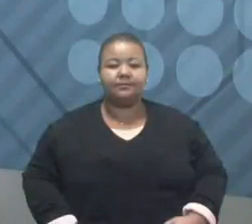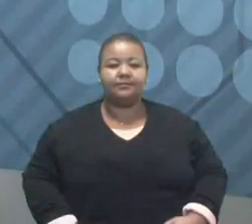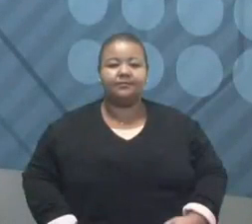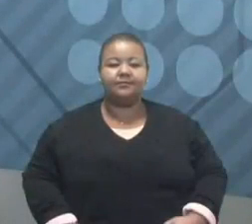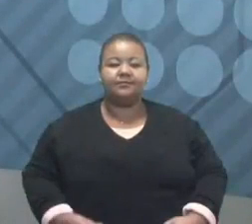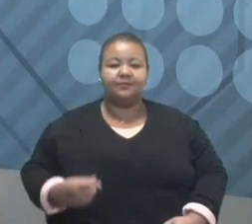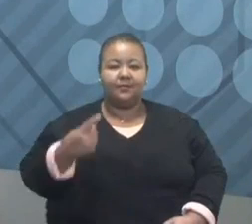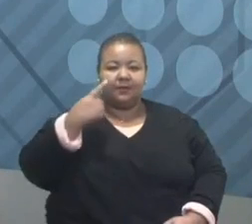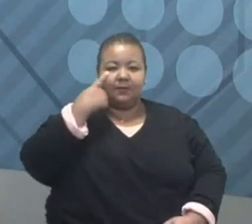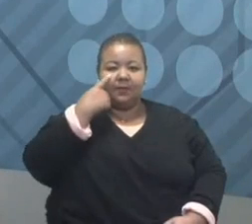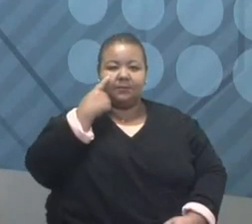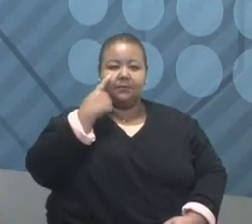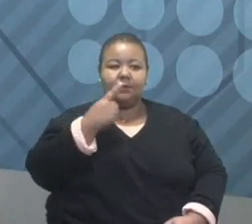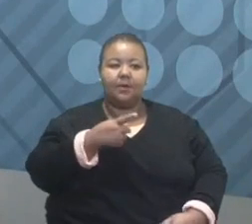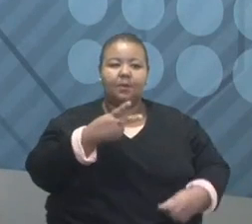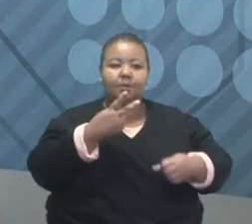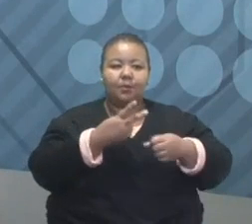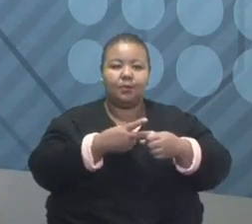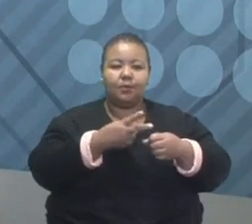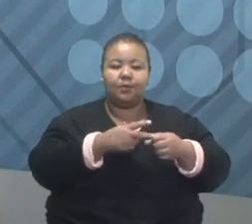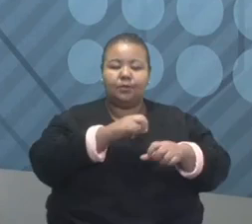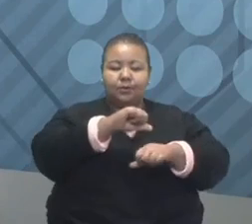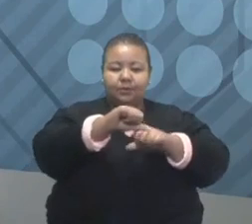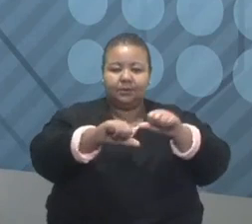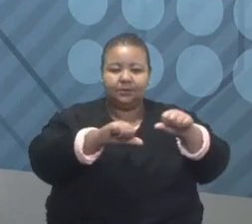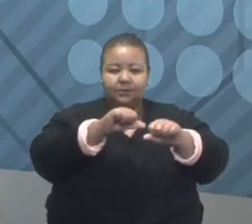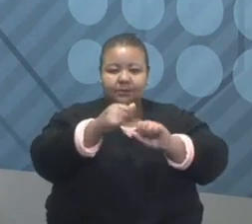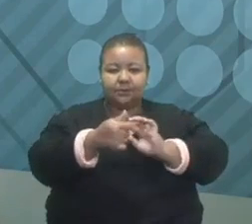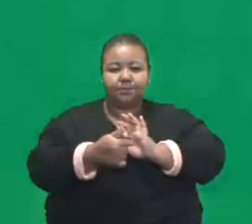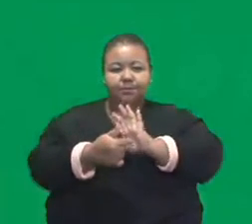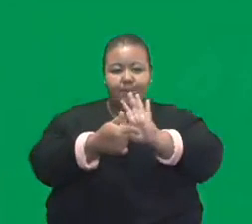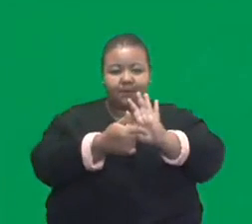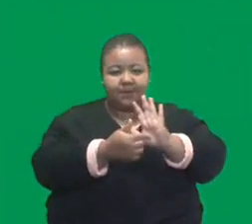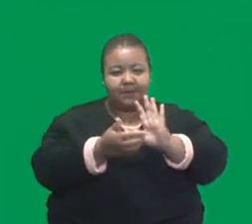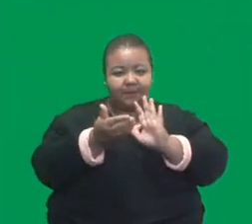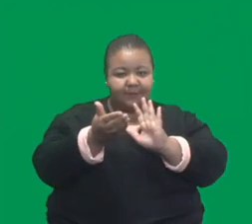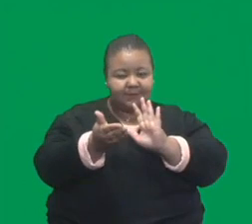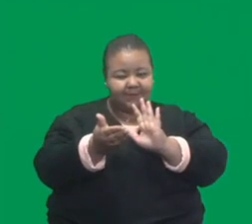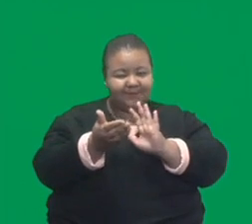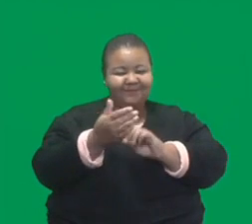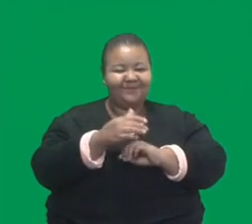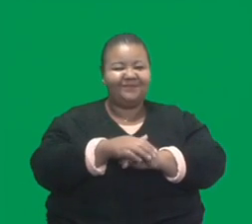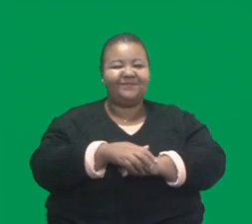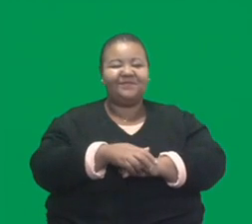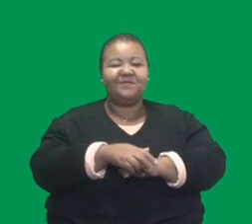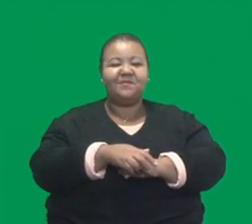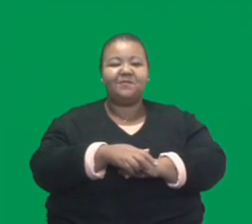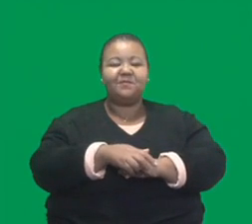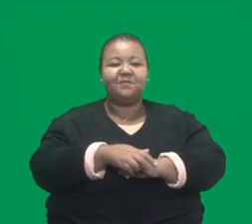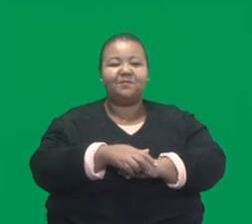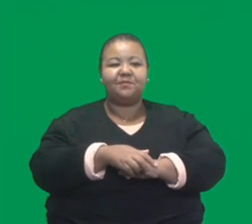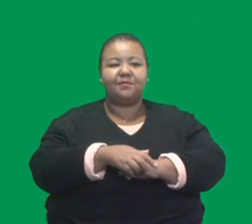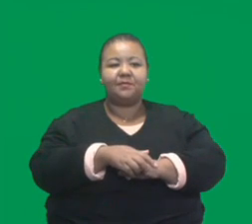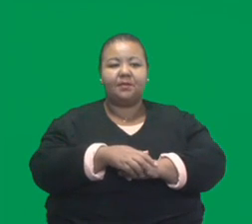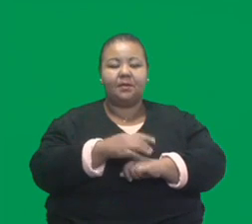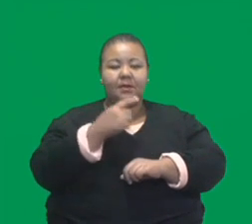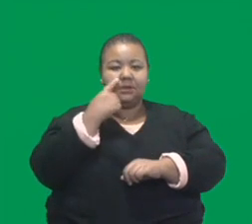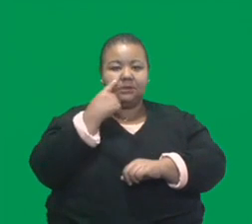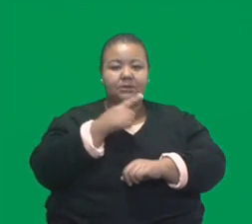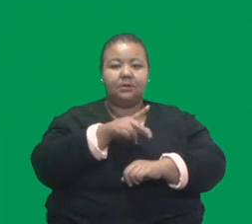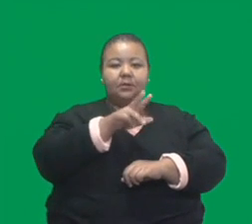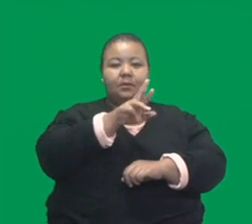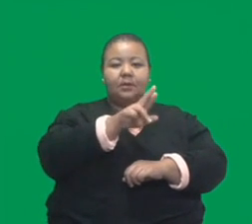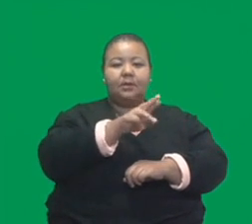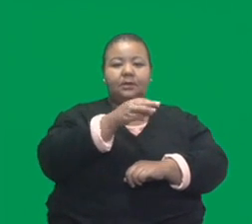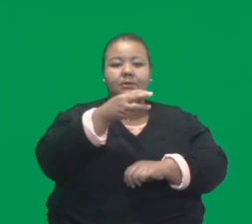Vamos ver então qual que é o núcleo da transformação que eu apresentei a você? Acompanhe. Então, nós temos a seguinte transformação do R3 no